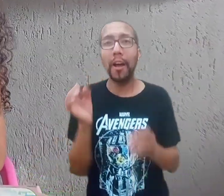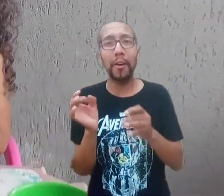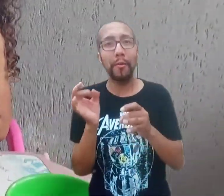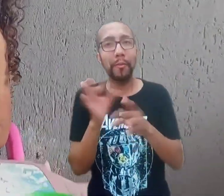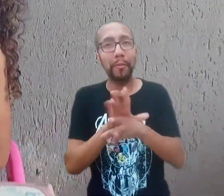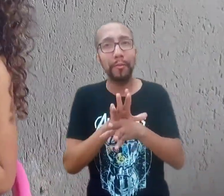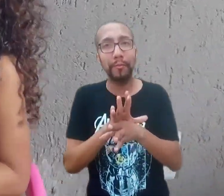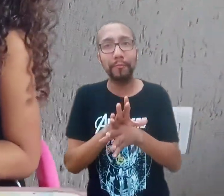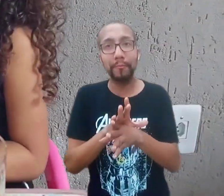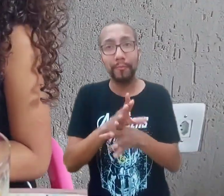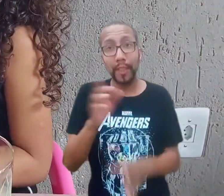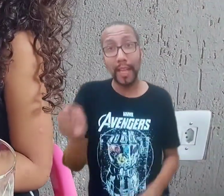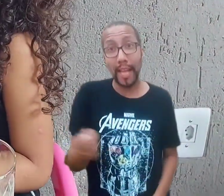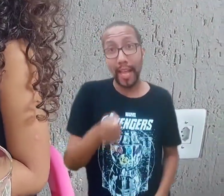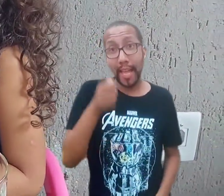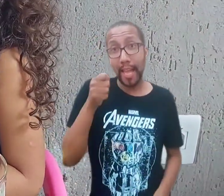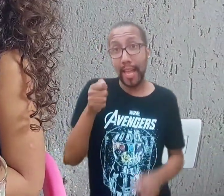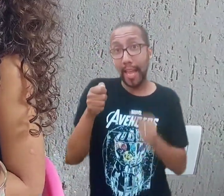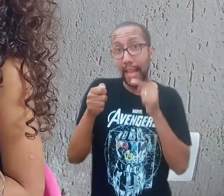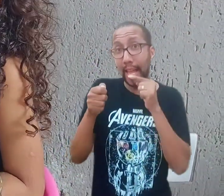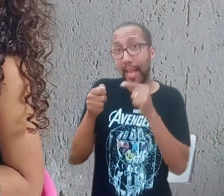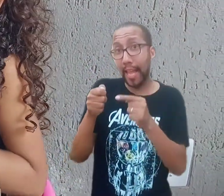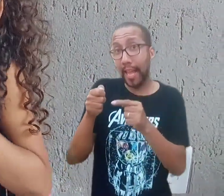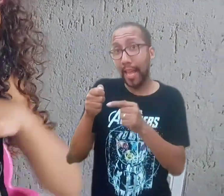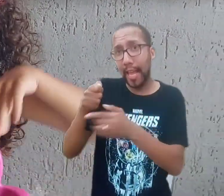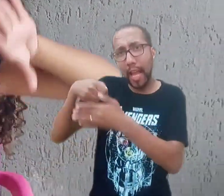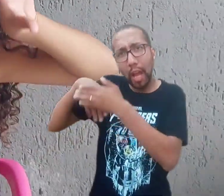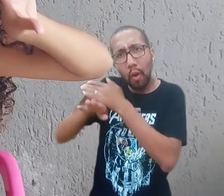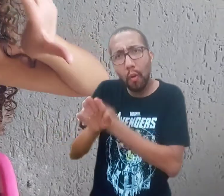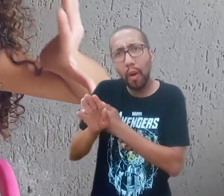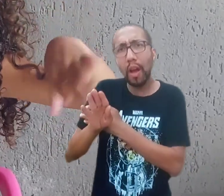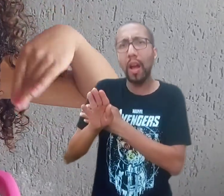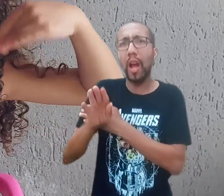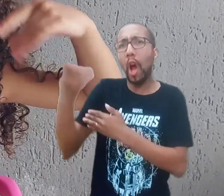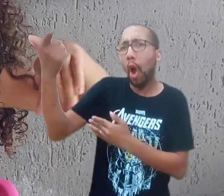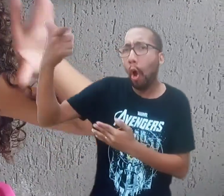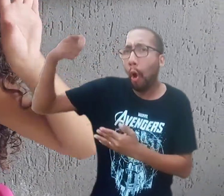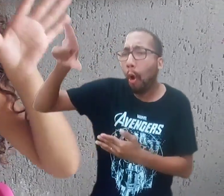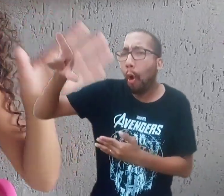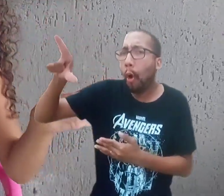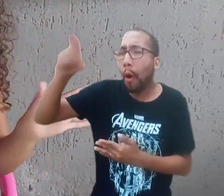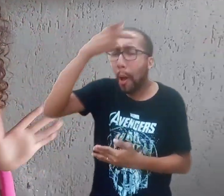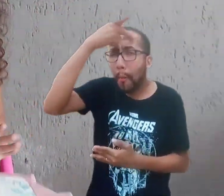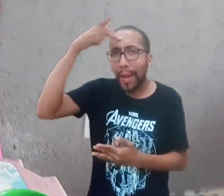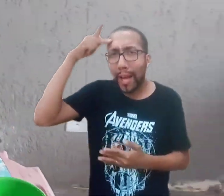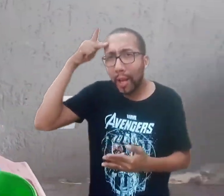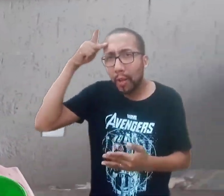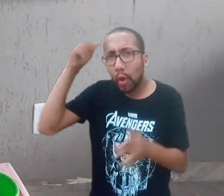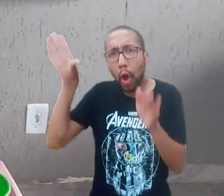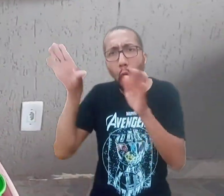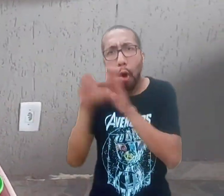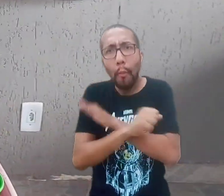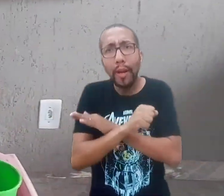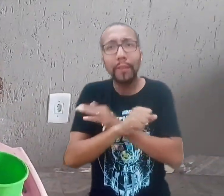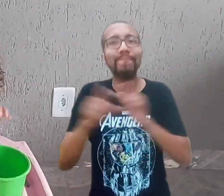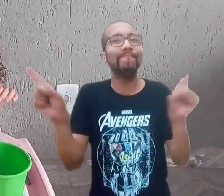Eu vou guardar essa varinha secreto pra ninguém pegar e nem roubar.